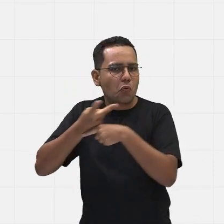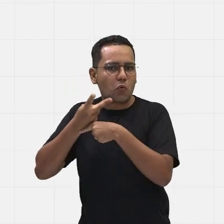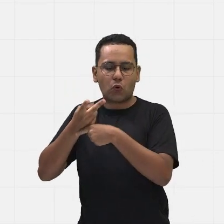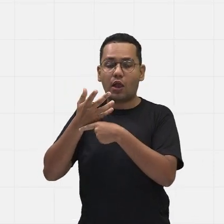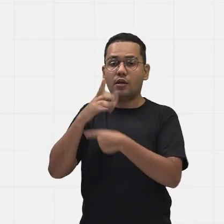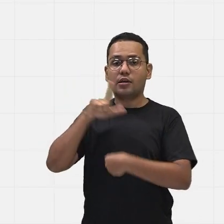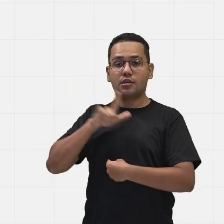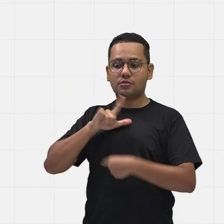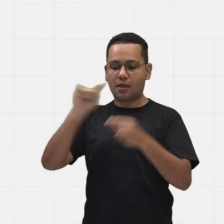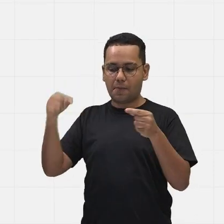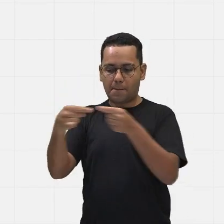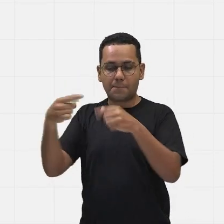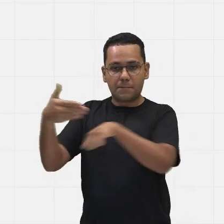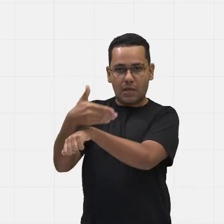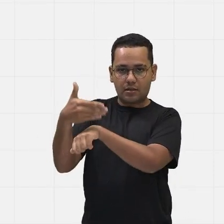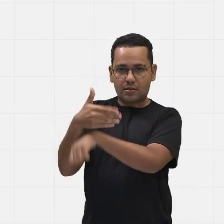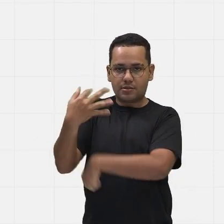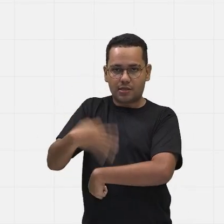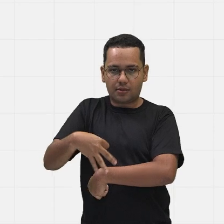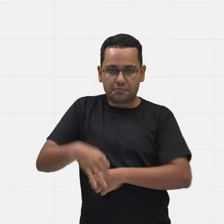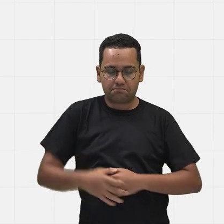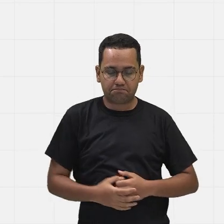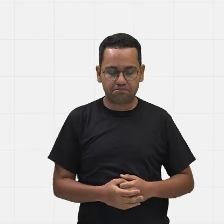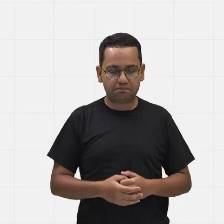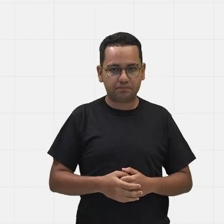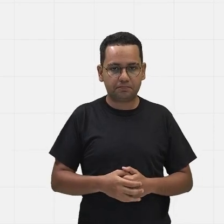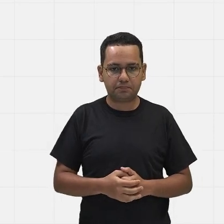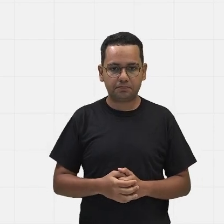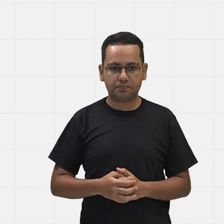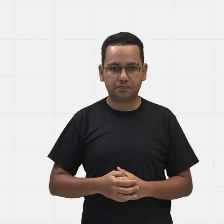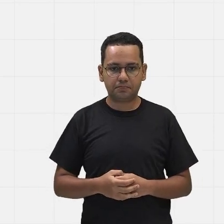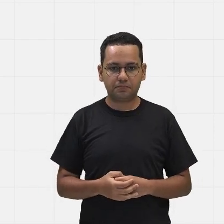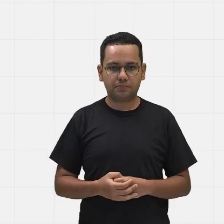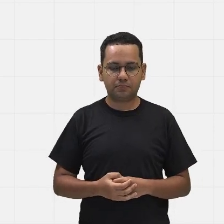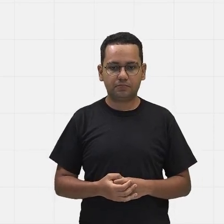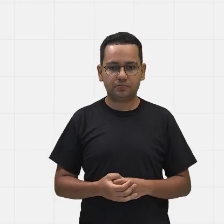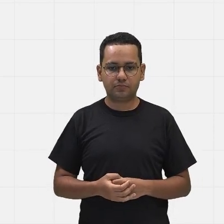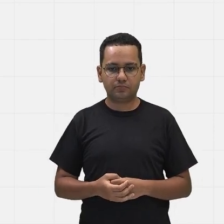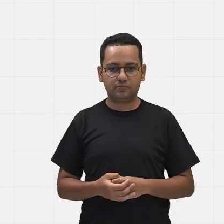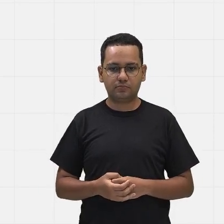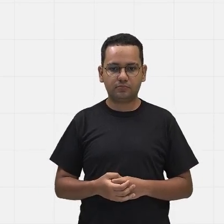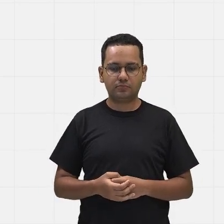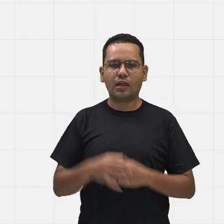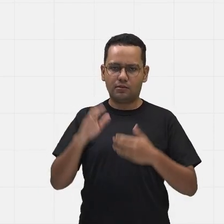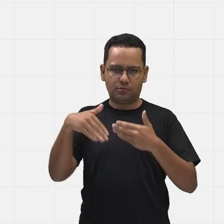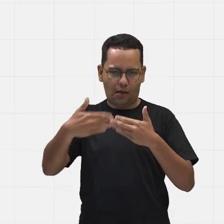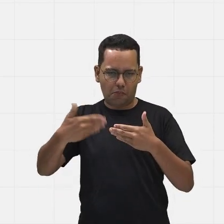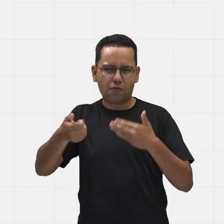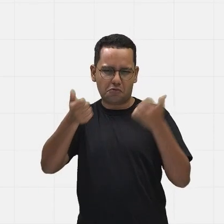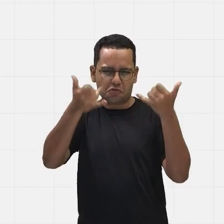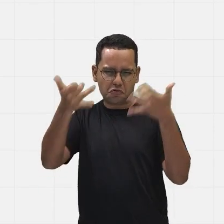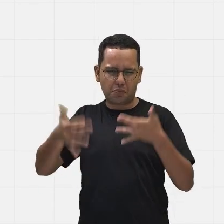certo. E lá na frente a gente vai mostrar para vocês a funcionalidade de cada um.